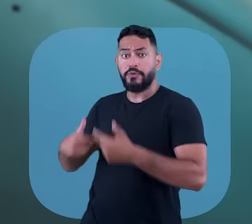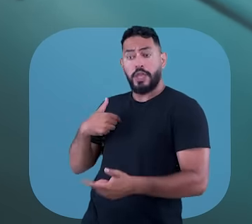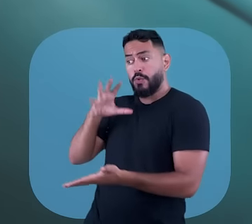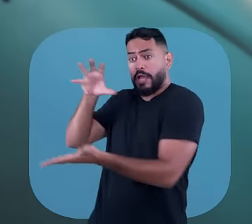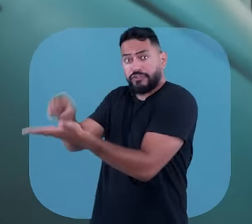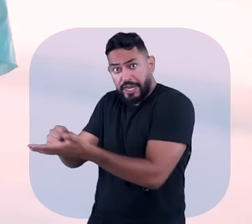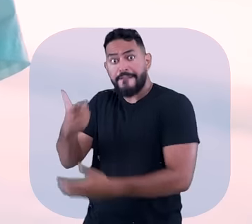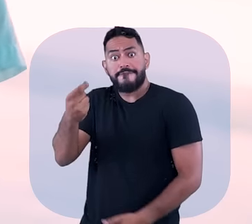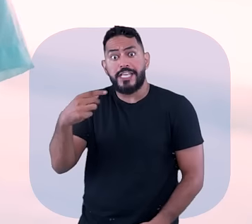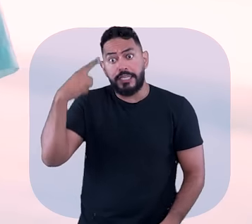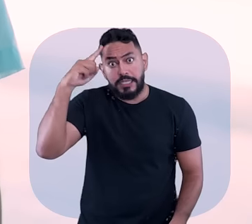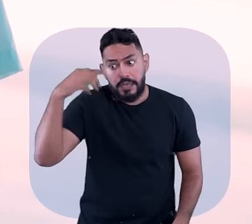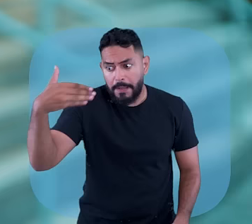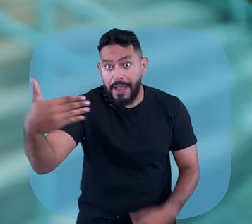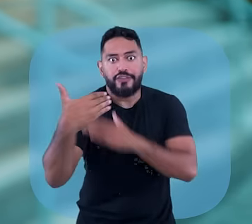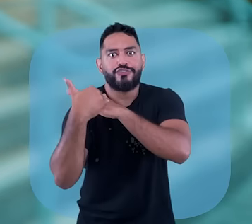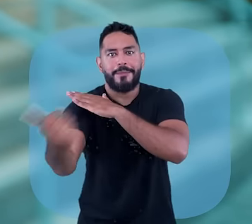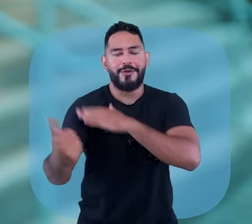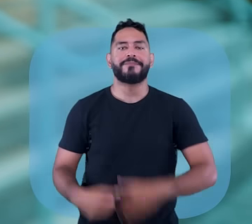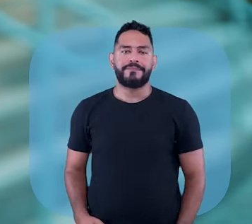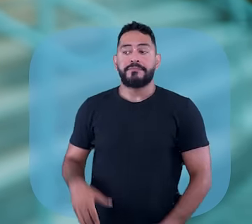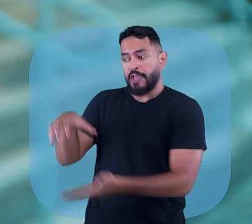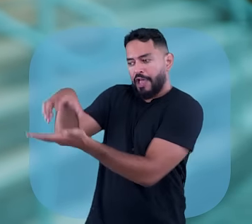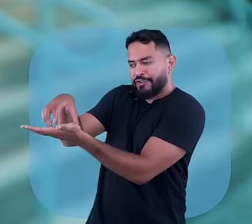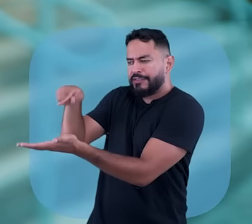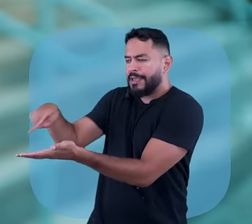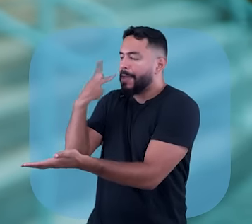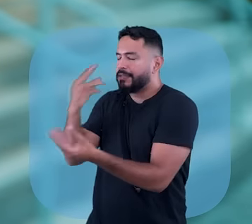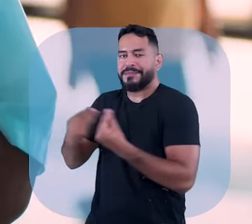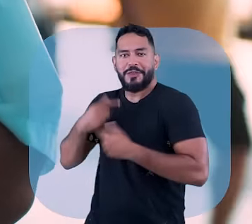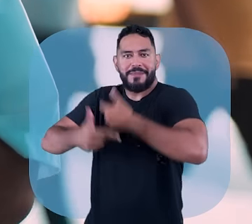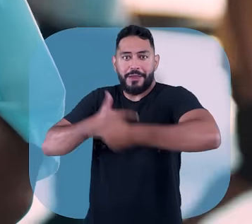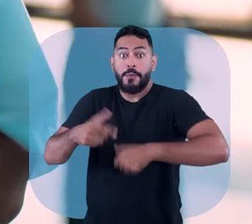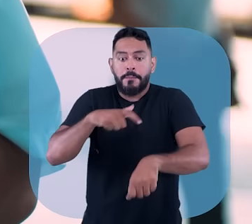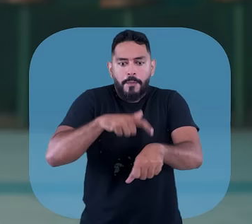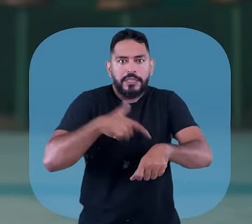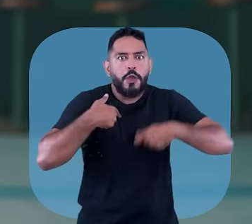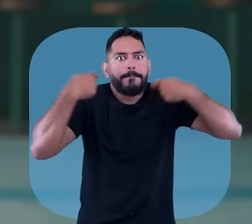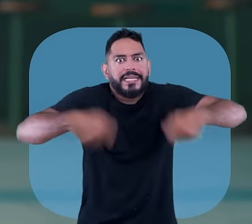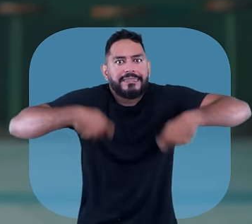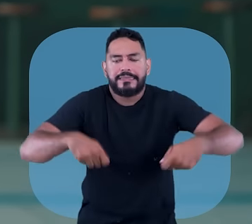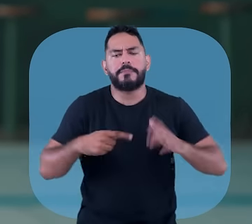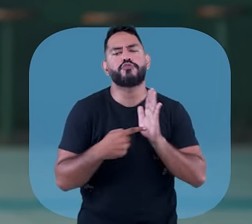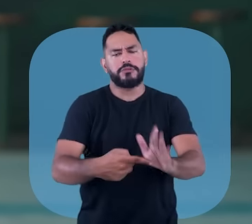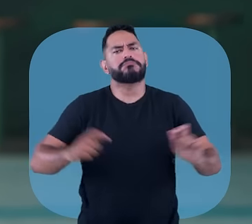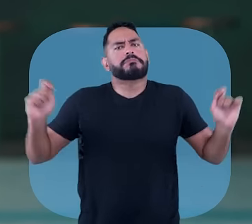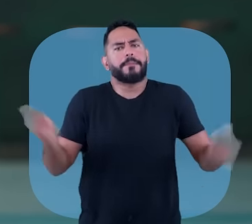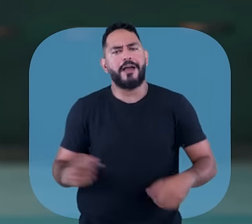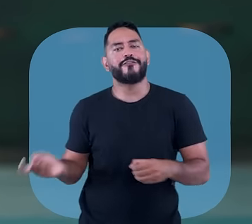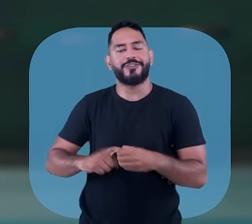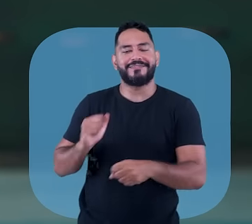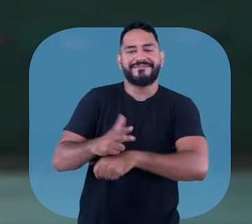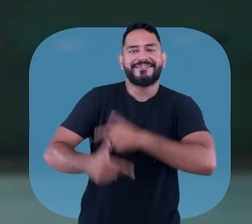só recadastrei. 20 dias eu fui chamado. E graças à agência do trabalho, hoje eu tô empregado. No momento que eu mais precisei, você mostrou que eu sou capaz